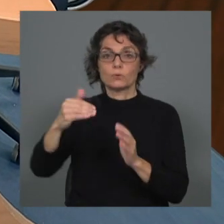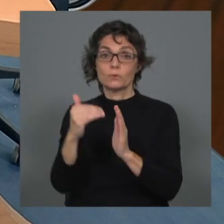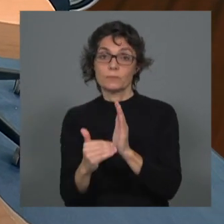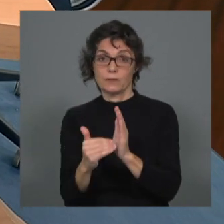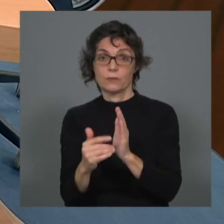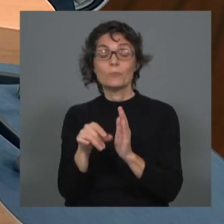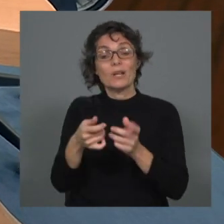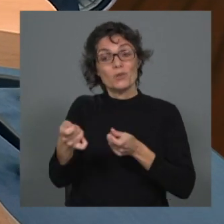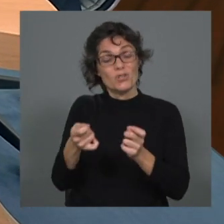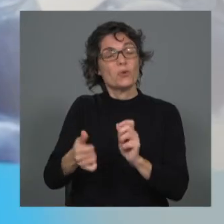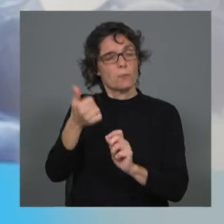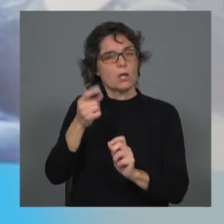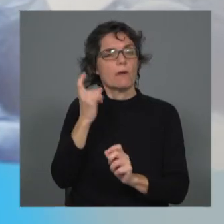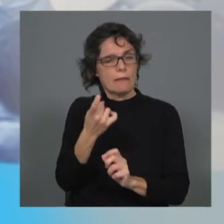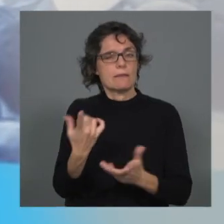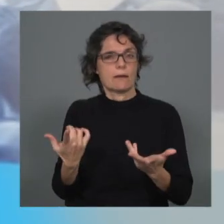melhor